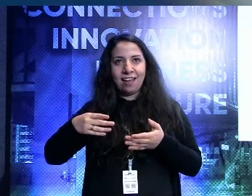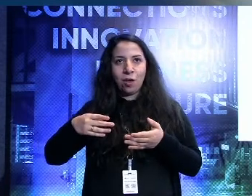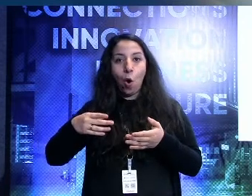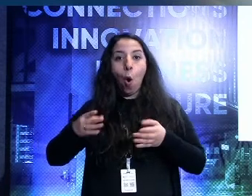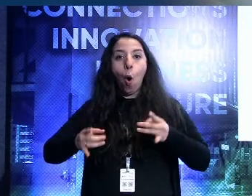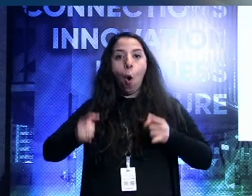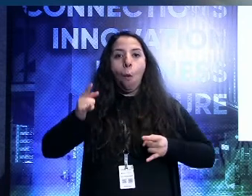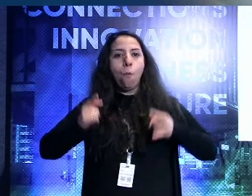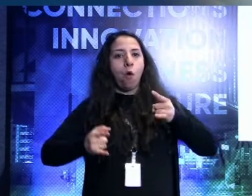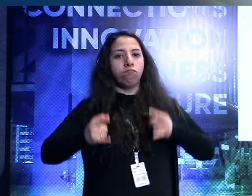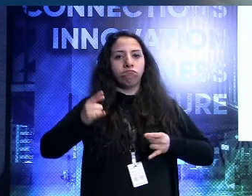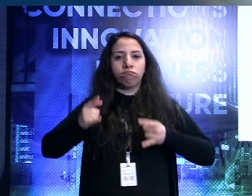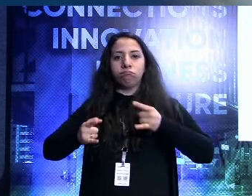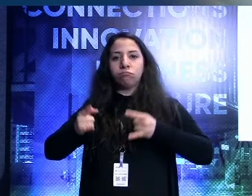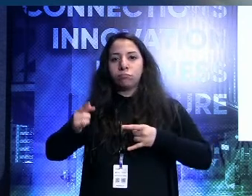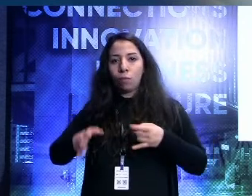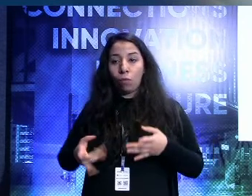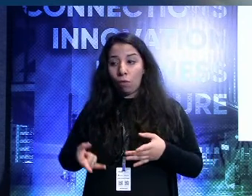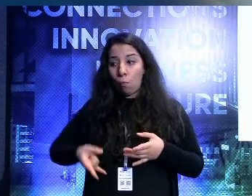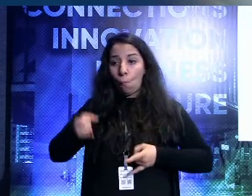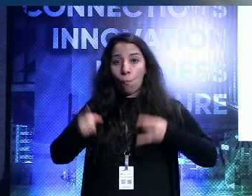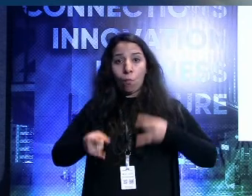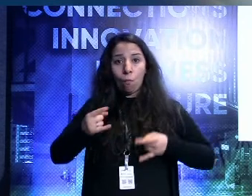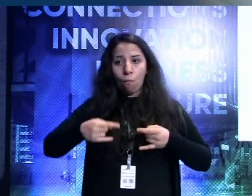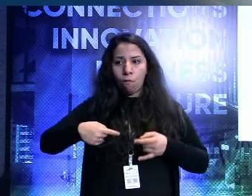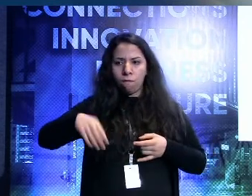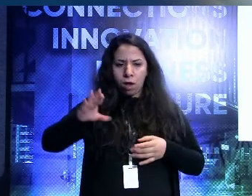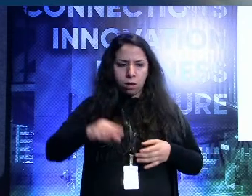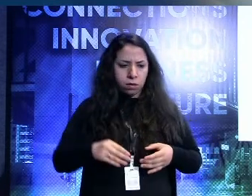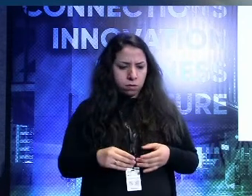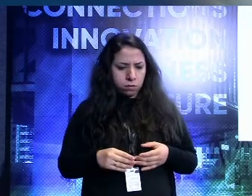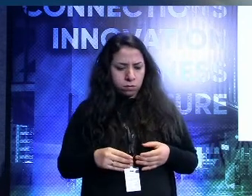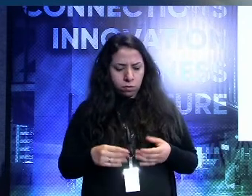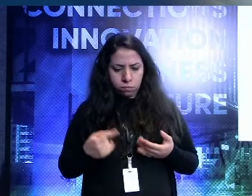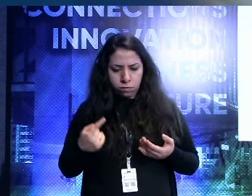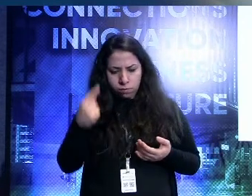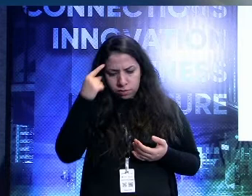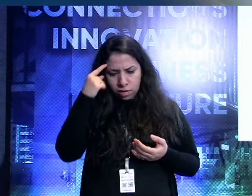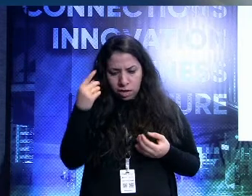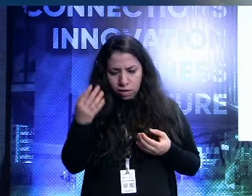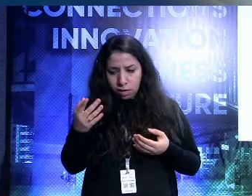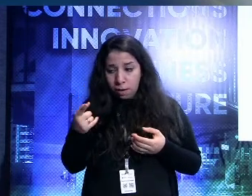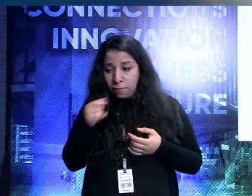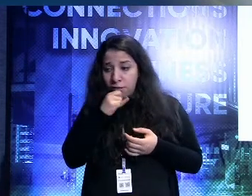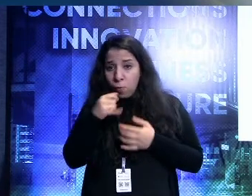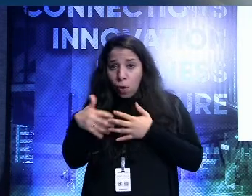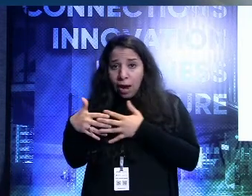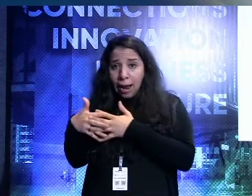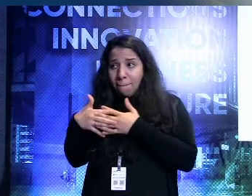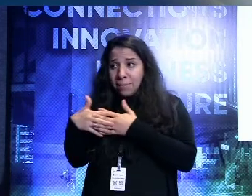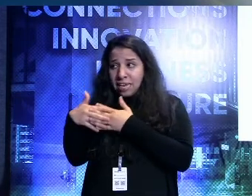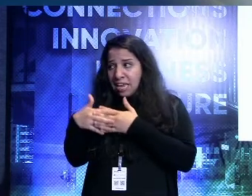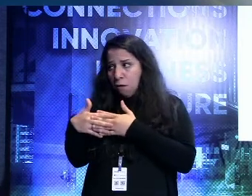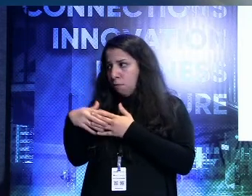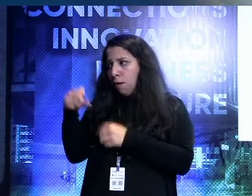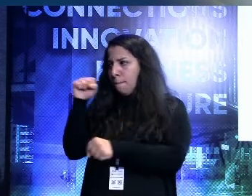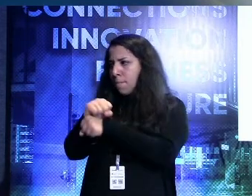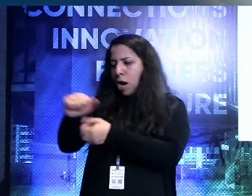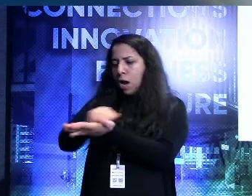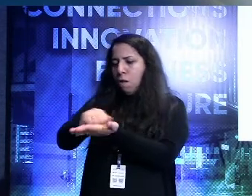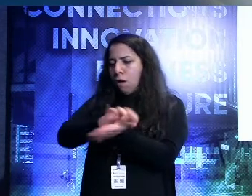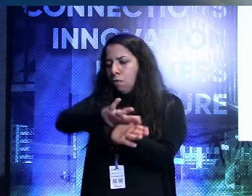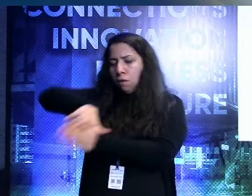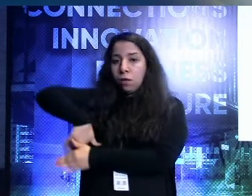posso quebrar as entregas que eu já faço com transporte terrestre, com caminhão, por exemplo. A gente tem agora esses